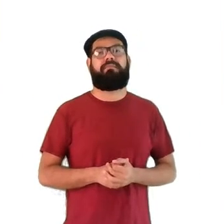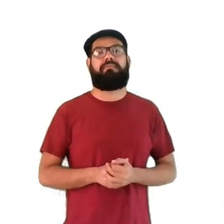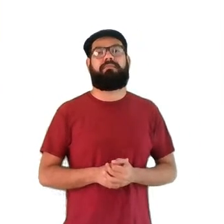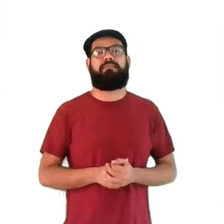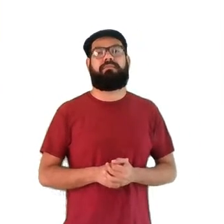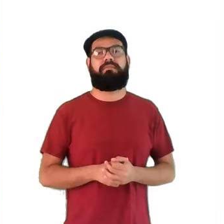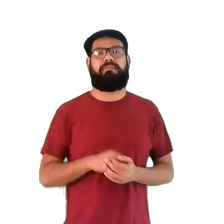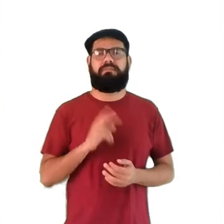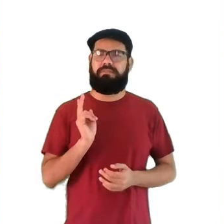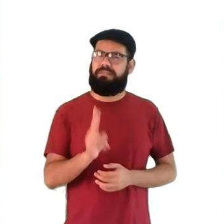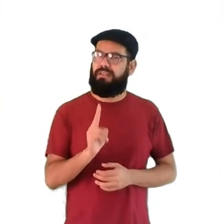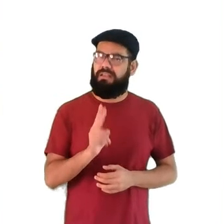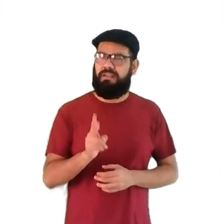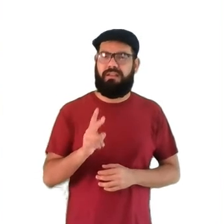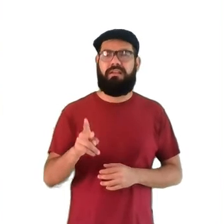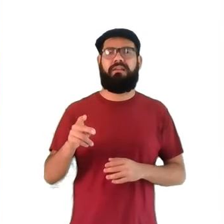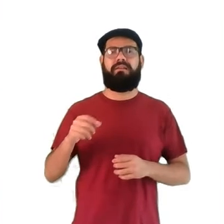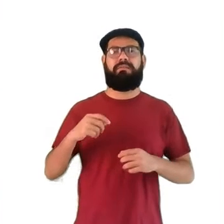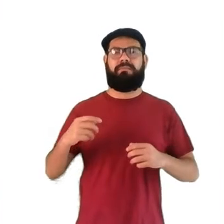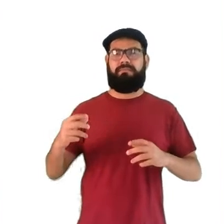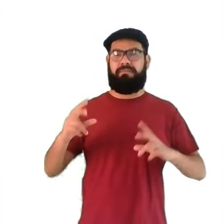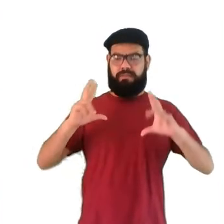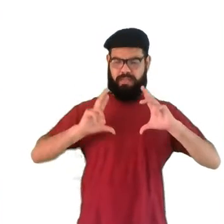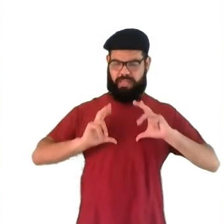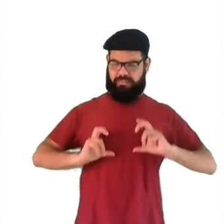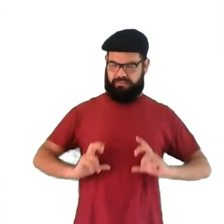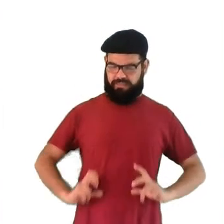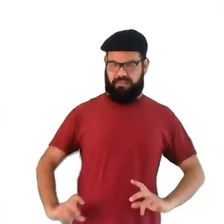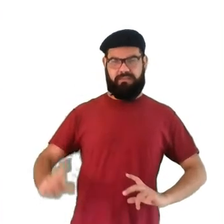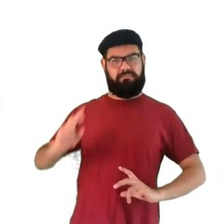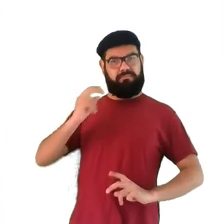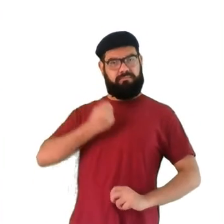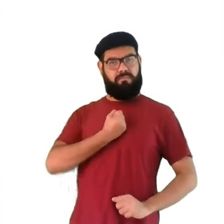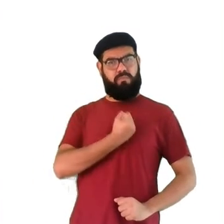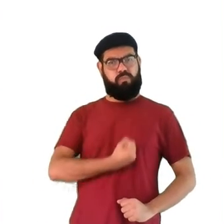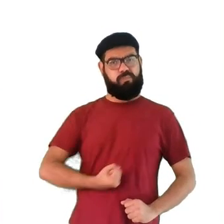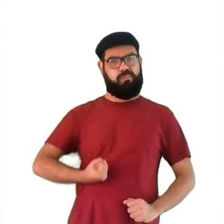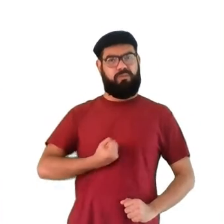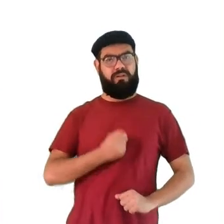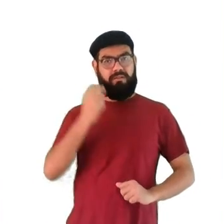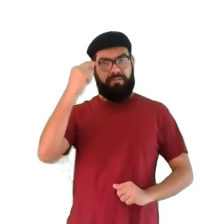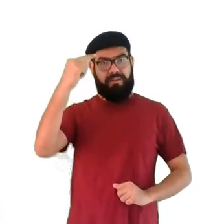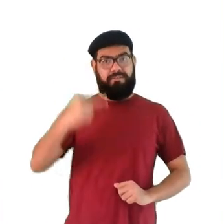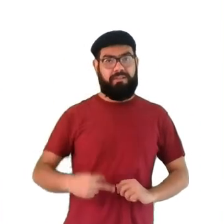sempre fazer o check-up, né, verificar se está tudo certinho, tá?